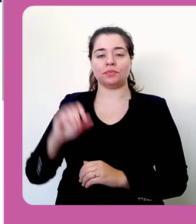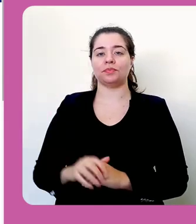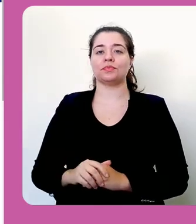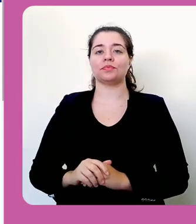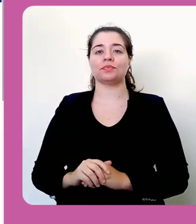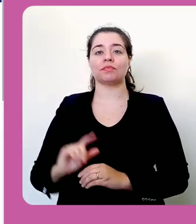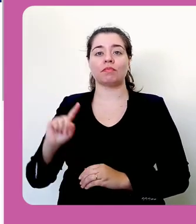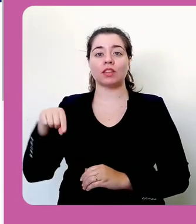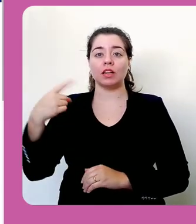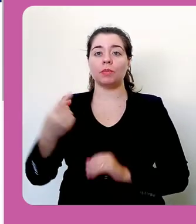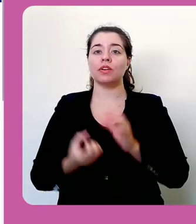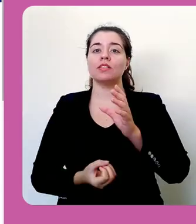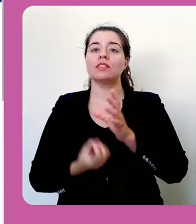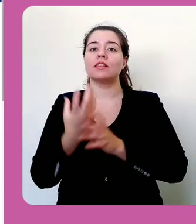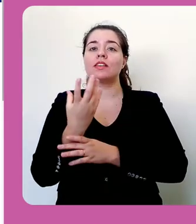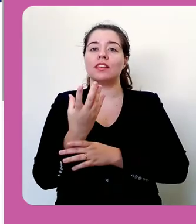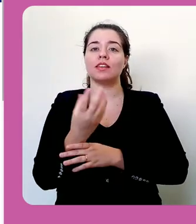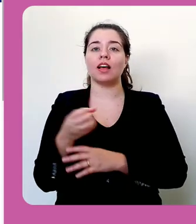dar um nome a ela: